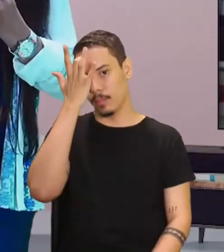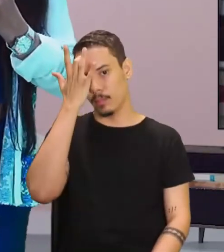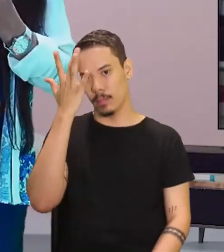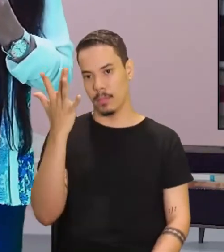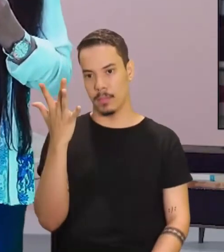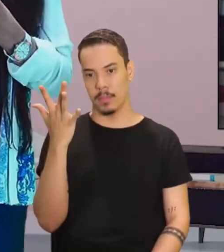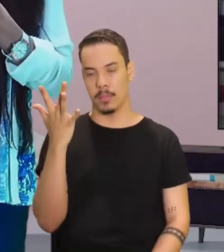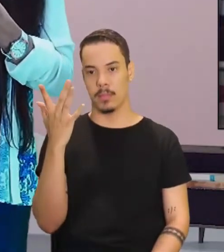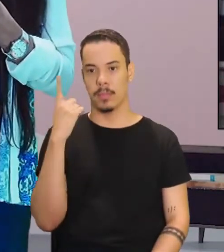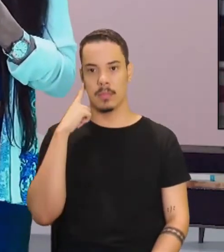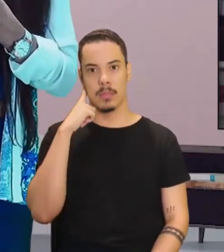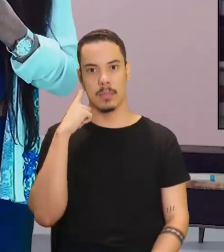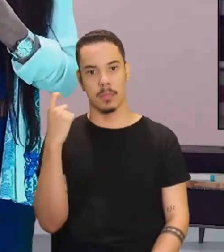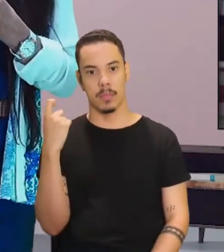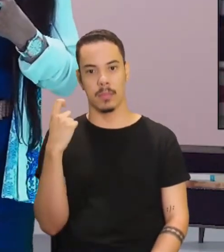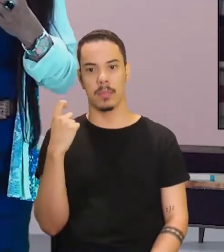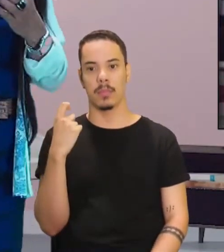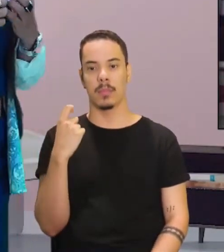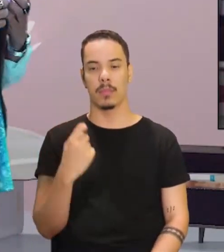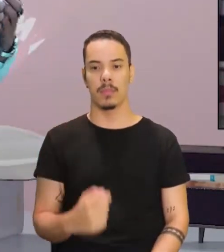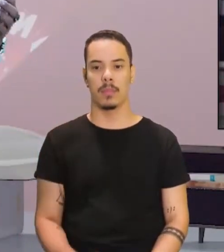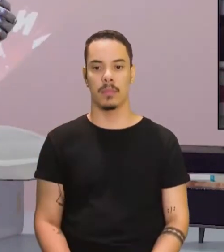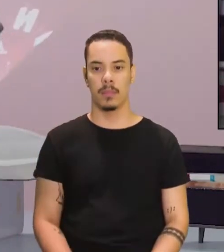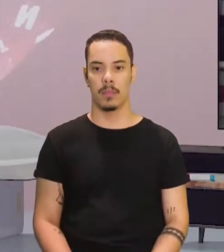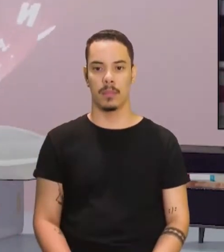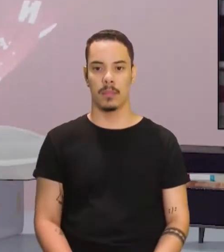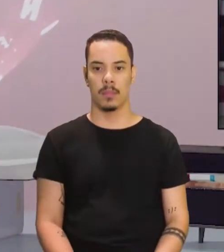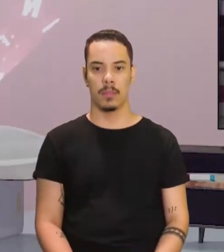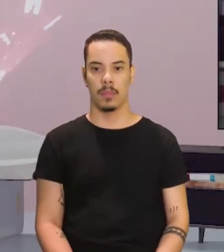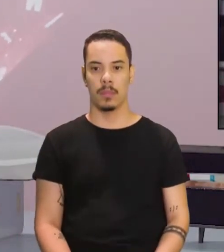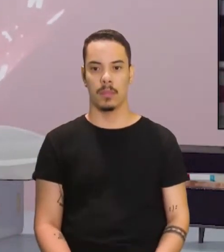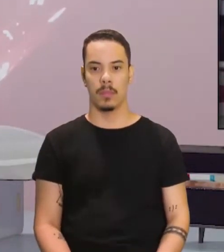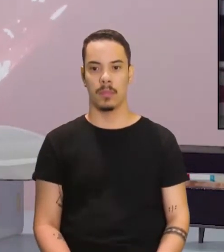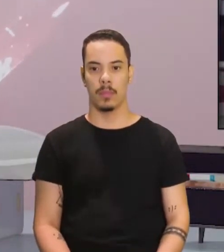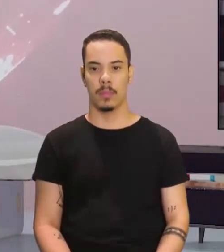som sair, né? Olha aí, eu vou ficar de lado para você ver, ó.